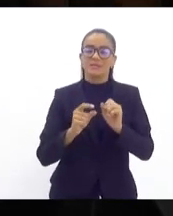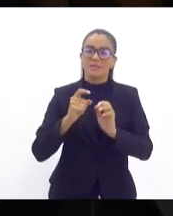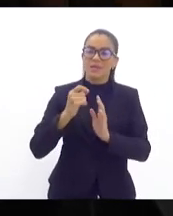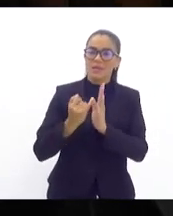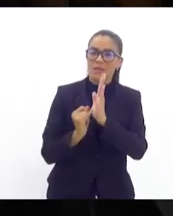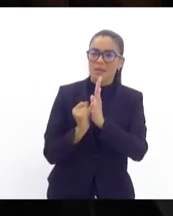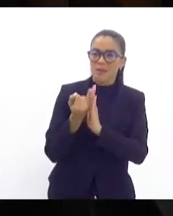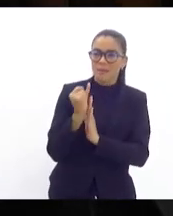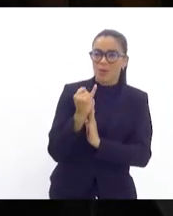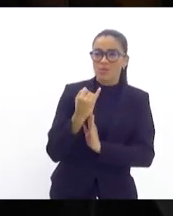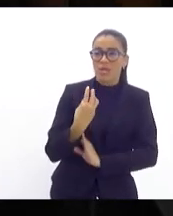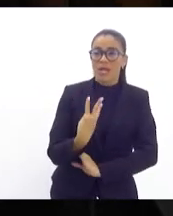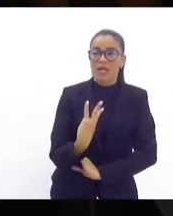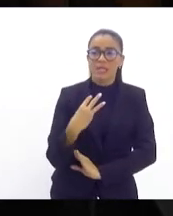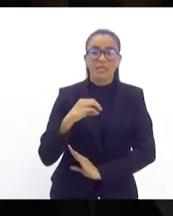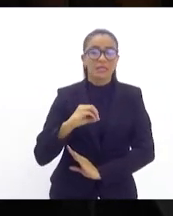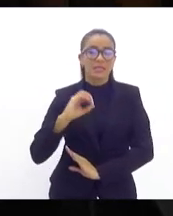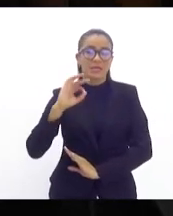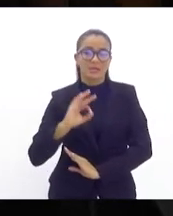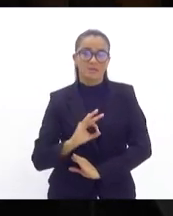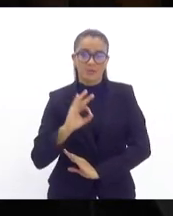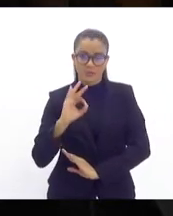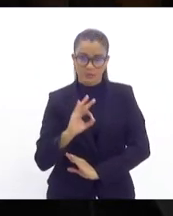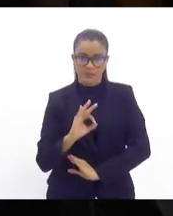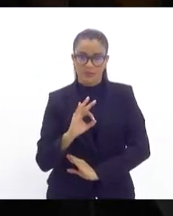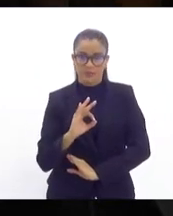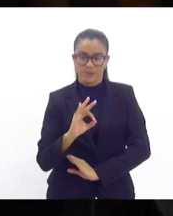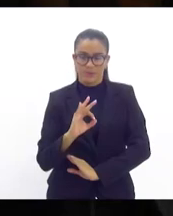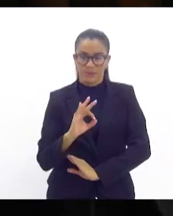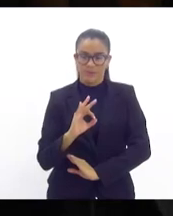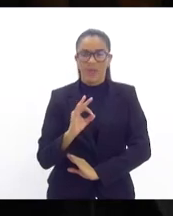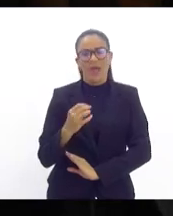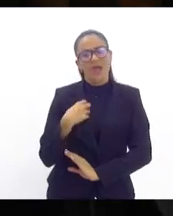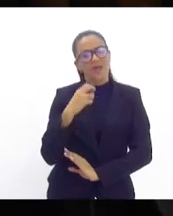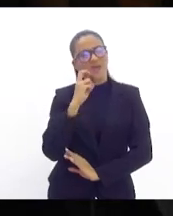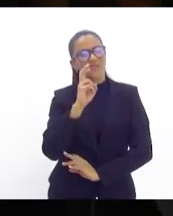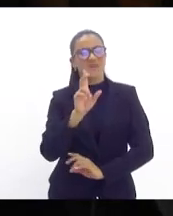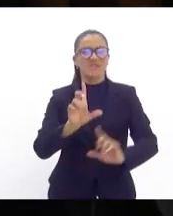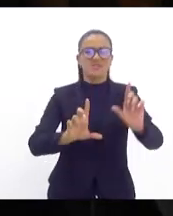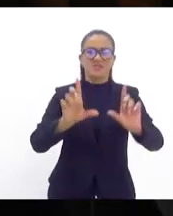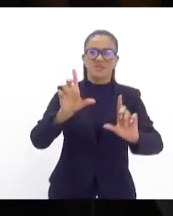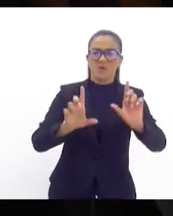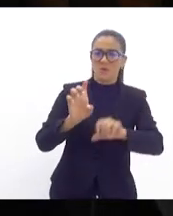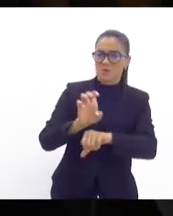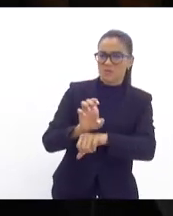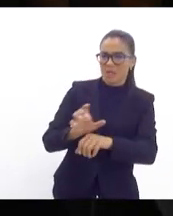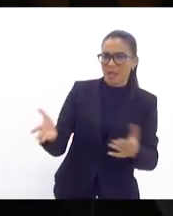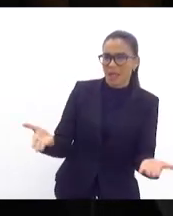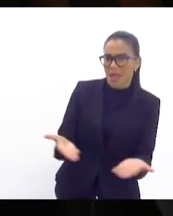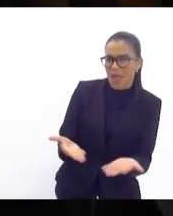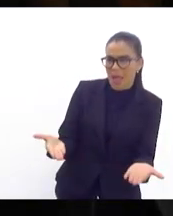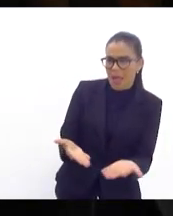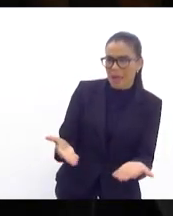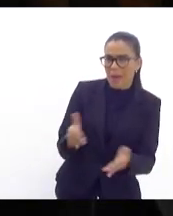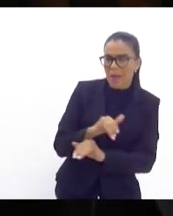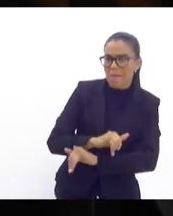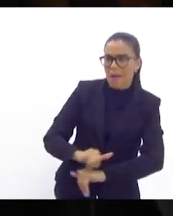era 30%. aí quando vejo a notícia o estado agora